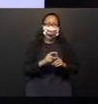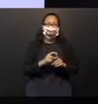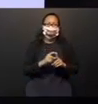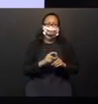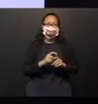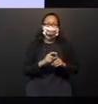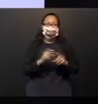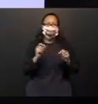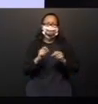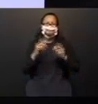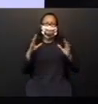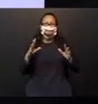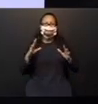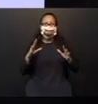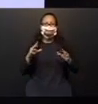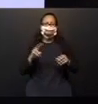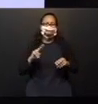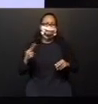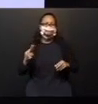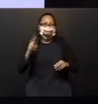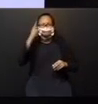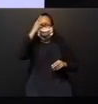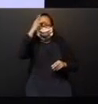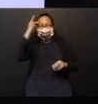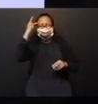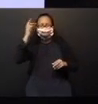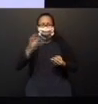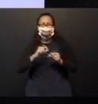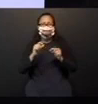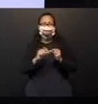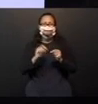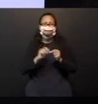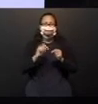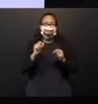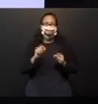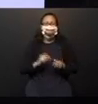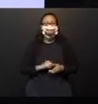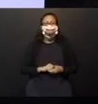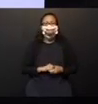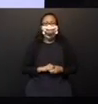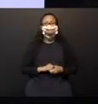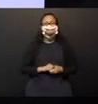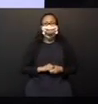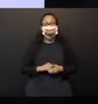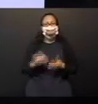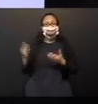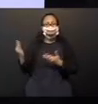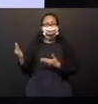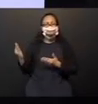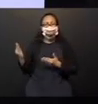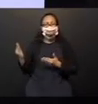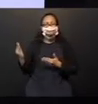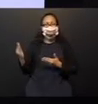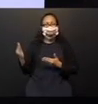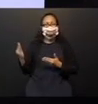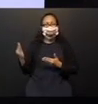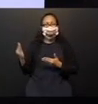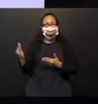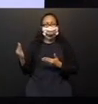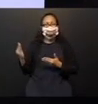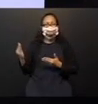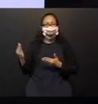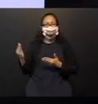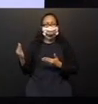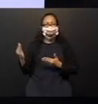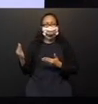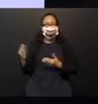é o nome de uma pessoa ou coisa criada. E olha só, dessas coisas todas